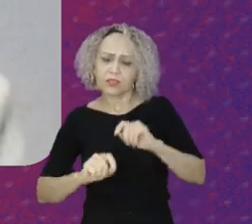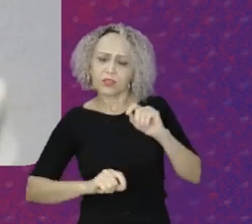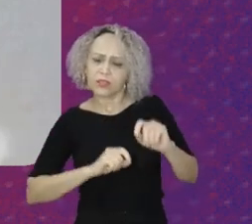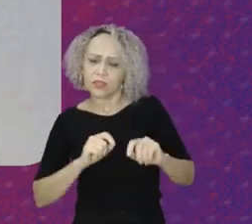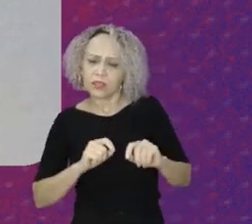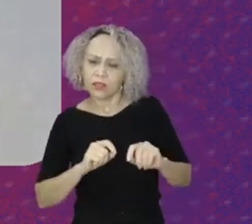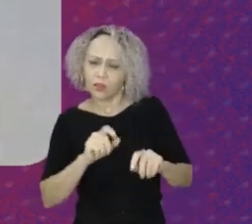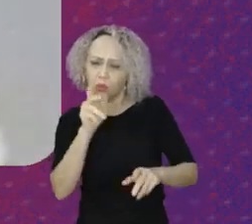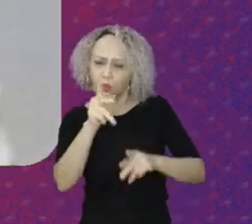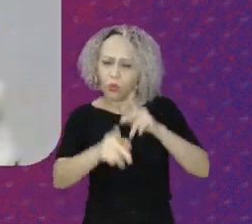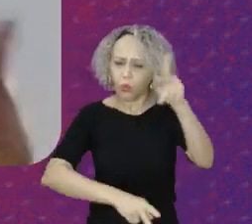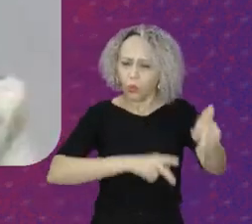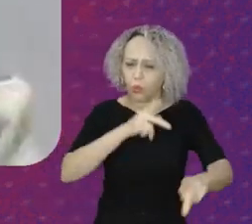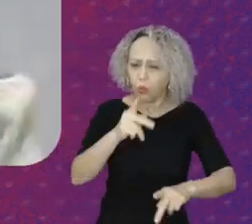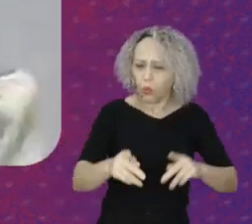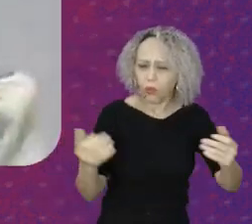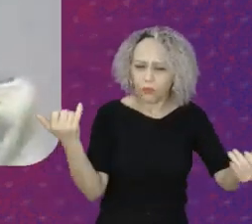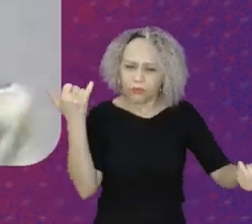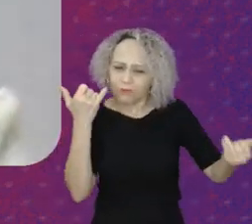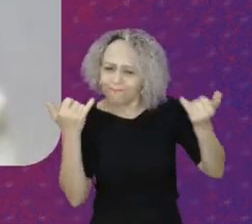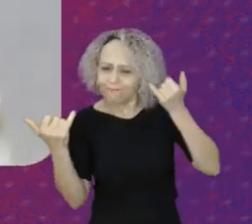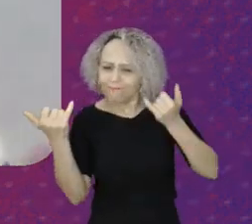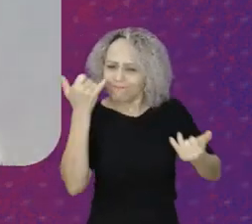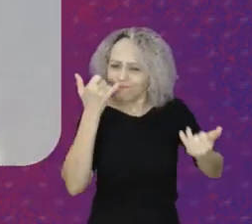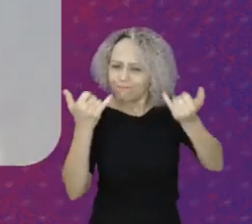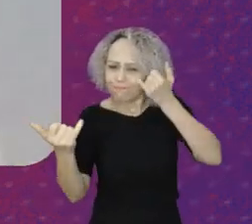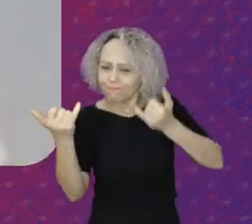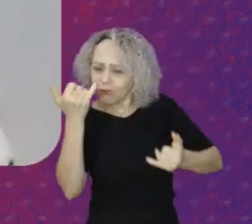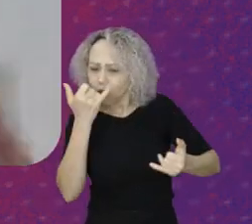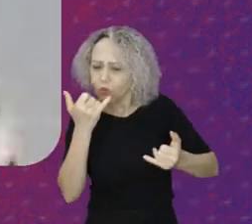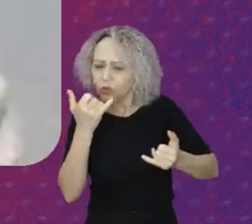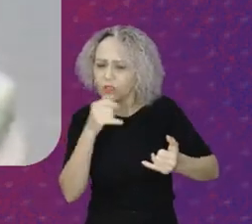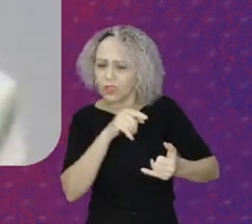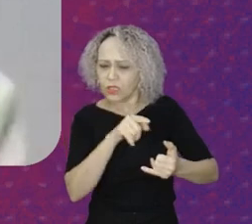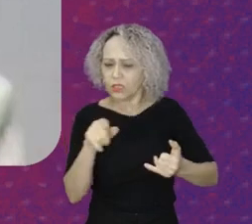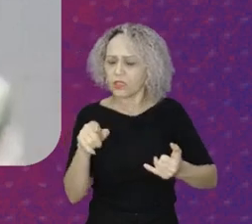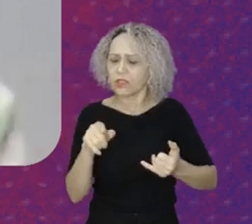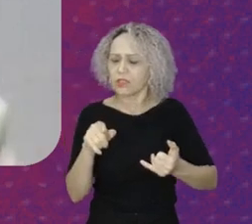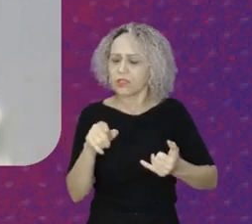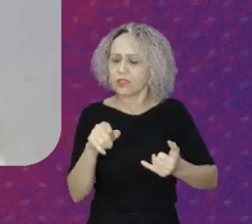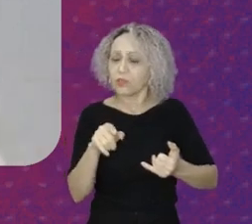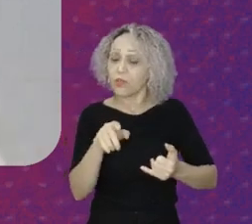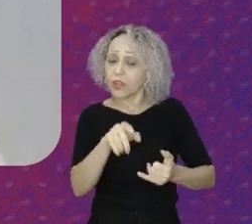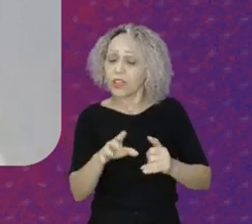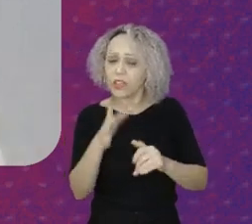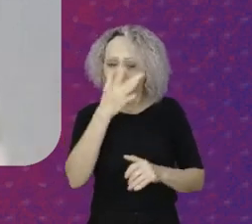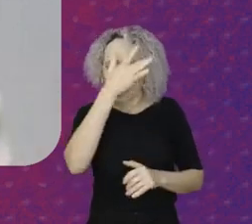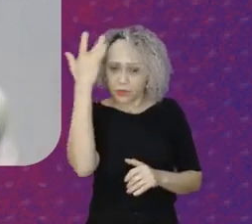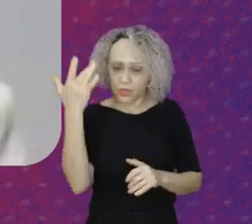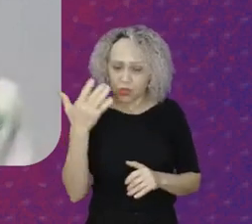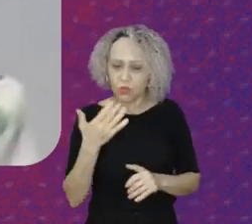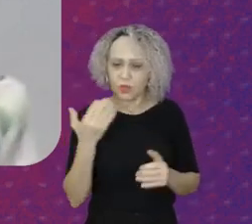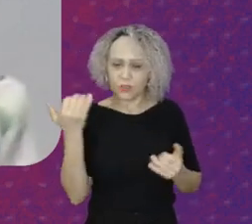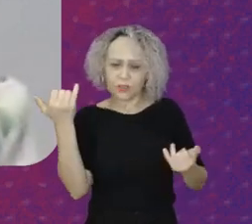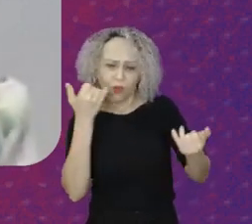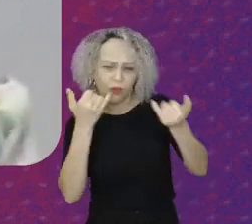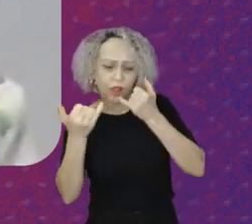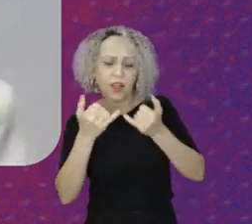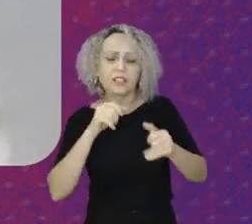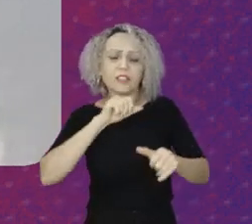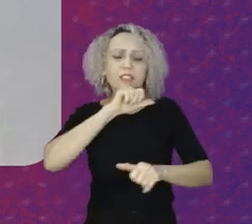escuta a população e que a gente tem condições de transformar aquilo em lei, como a gente fez com a agricultura urbana,